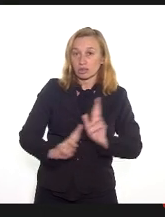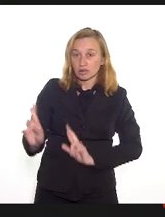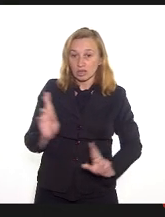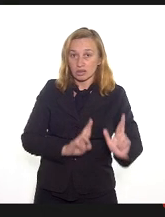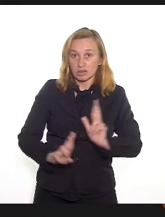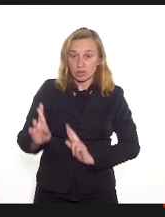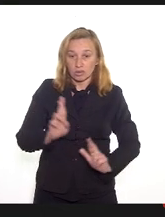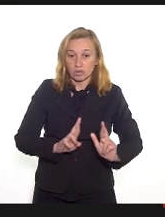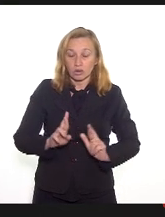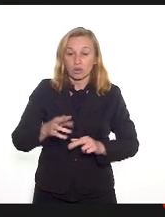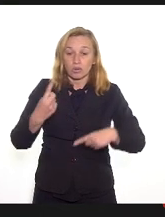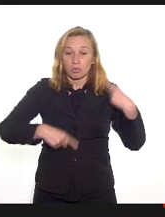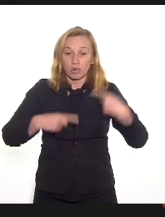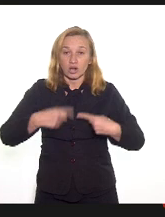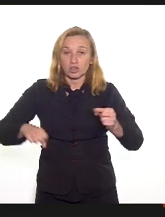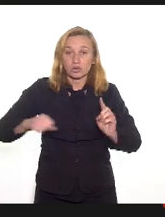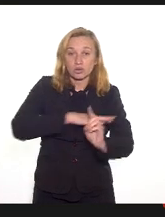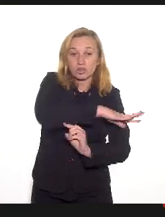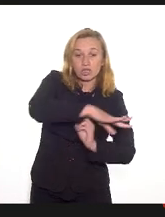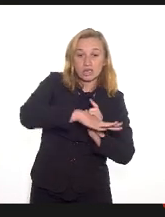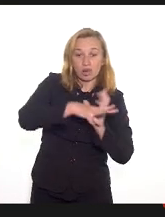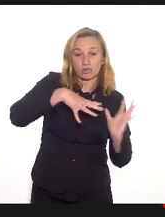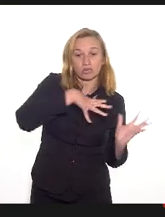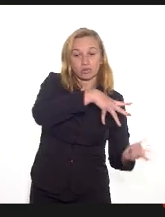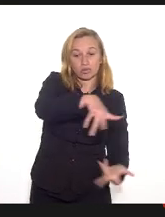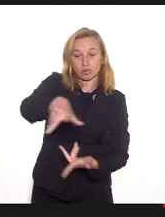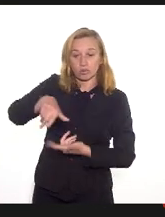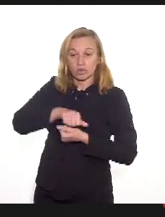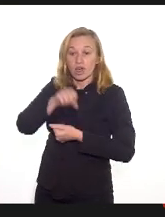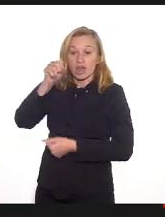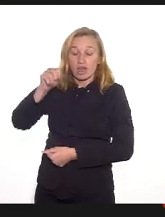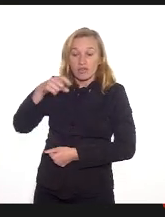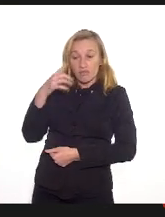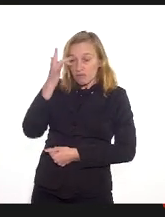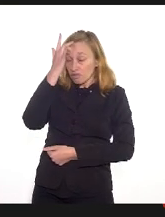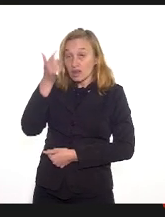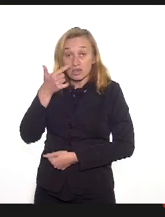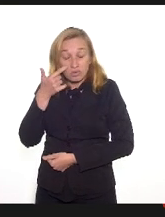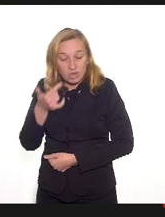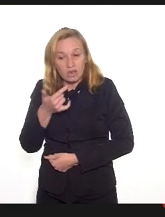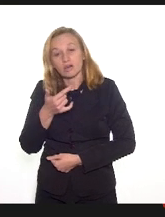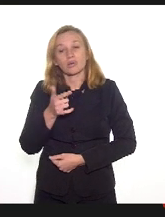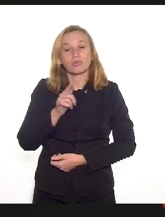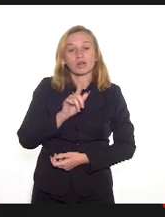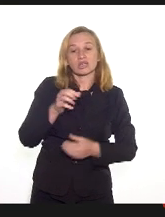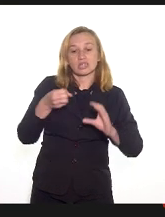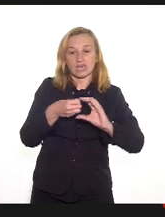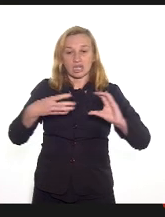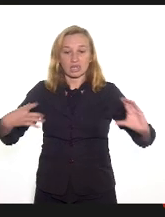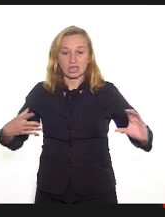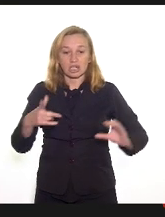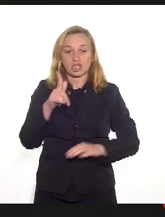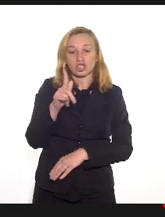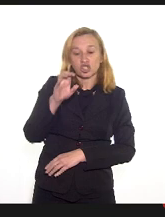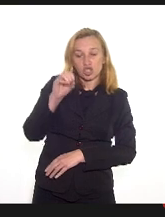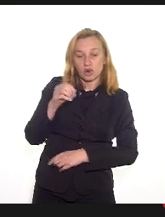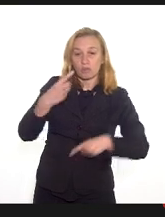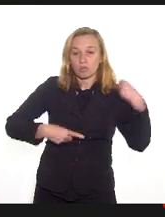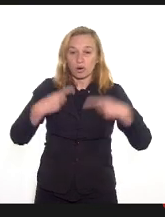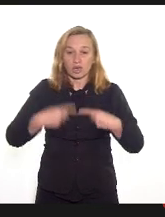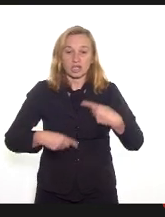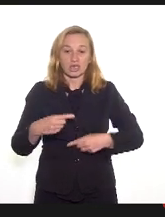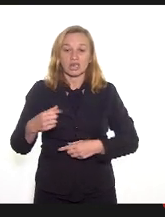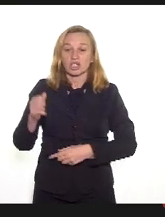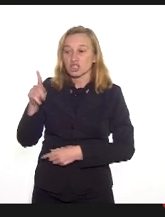político-social do nosso planeta. E é muito fácil ver justamente por essas características geopolíticas,